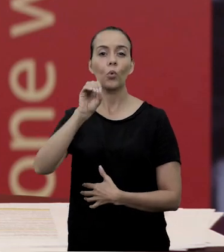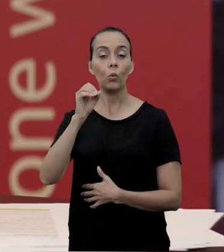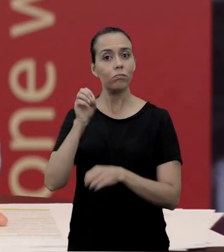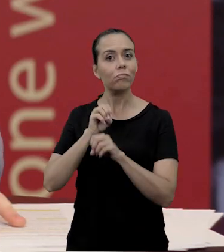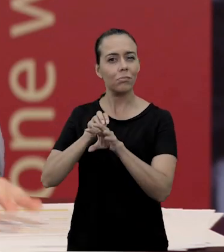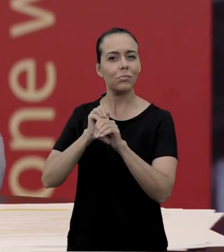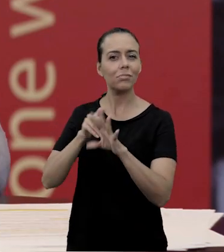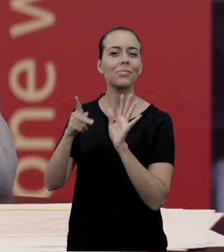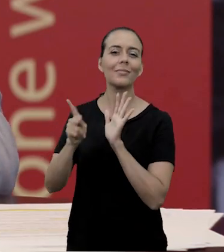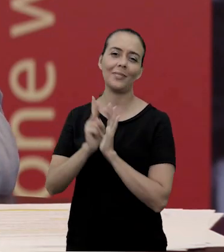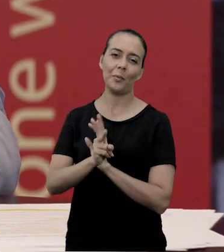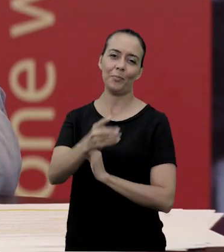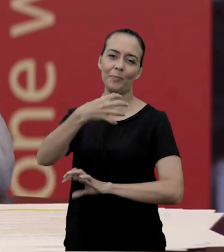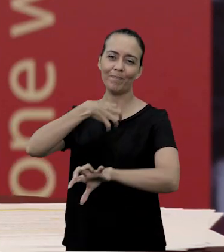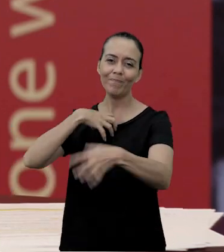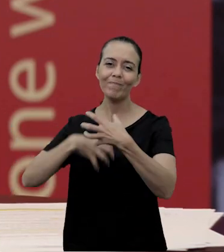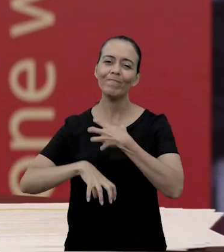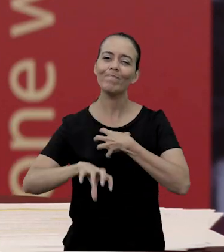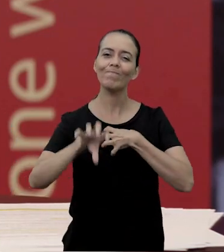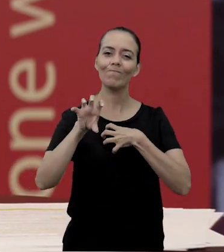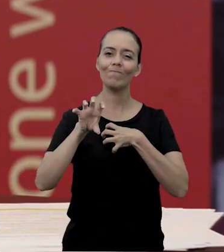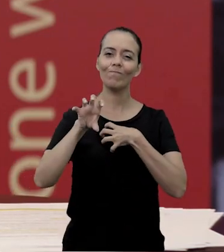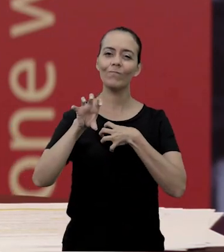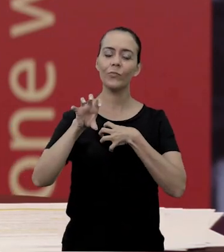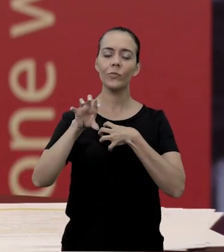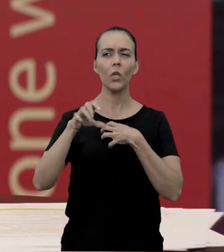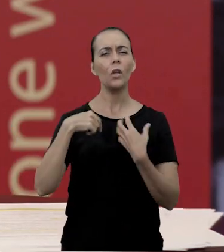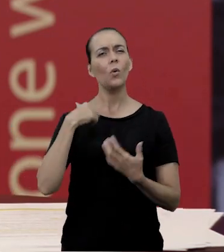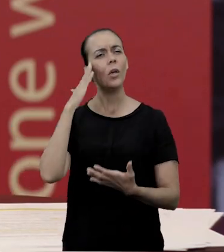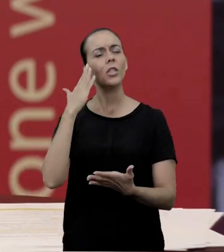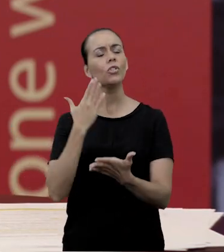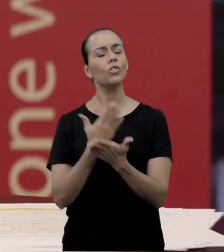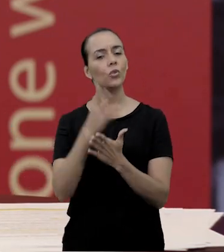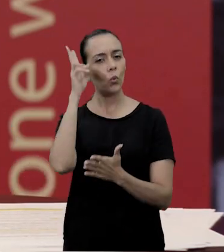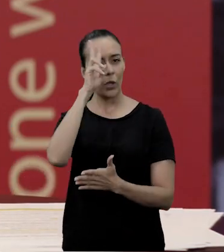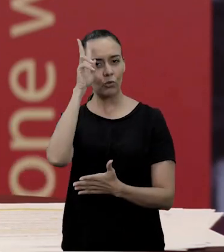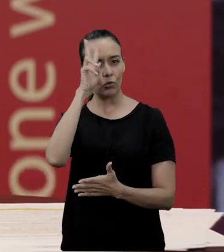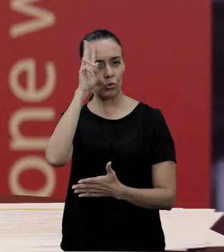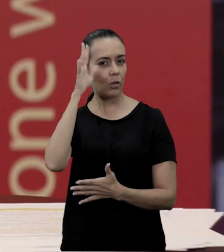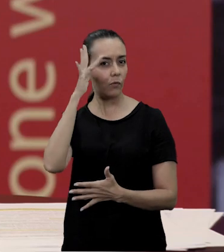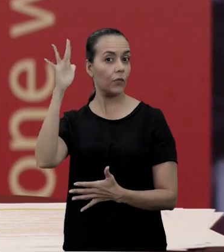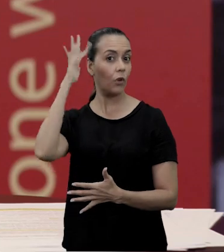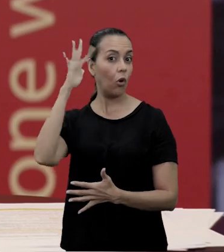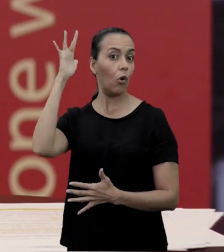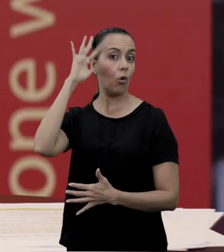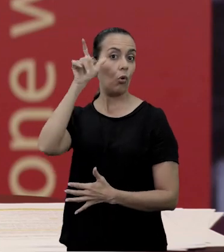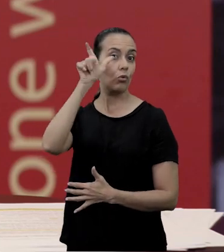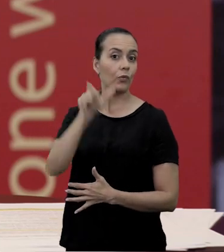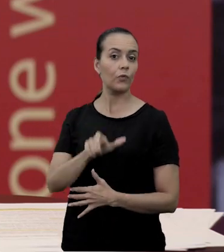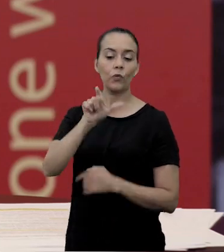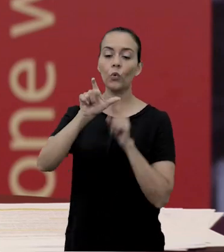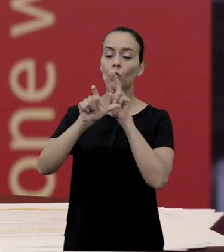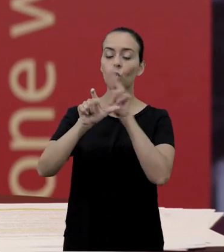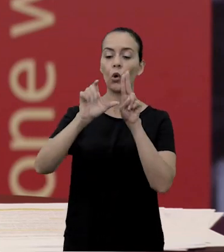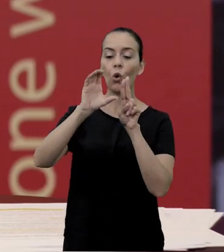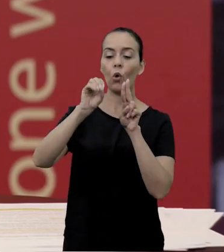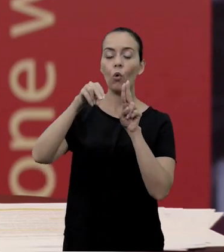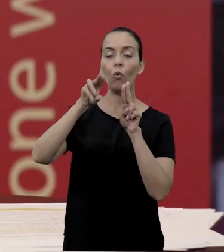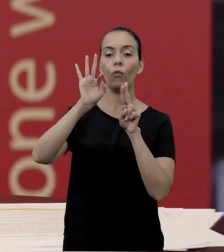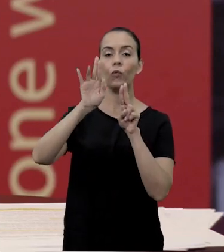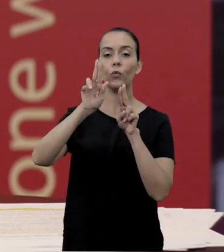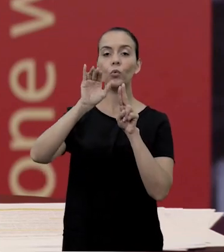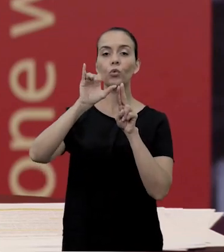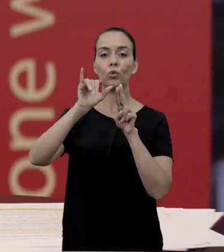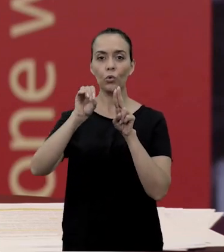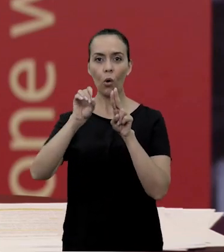Bom, eu acredito que a história de Confúcio é, em um ou outro grau, a história